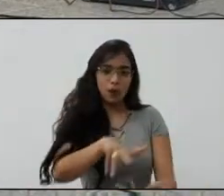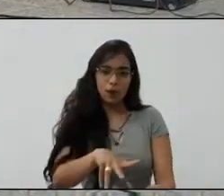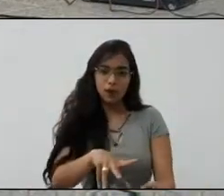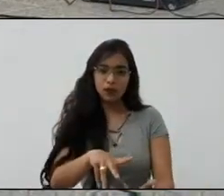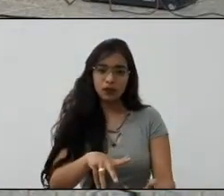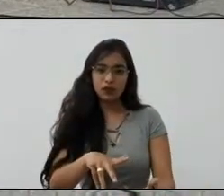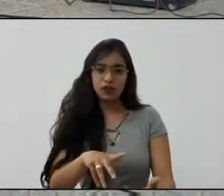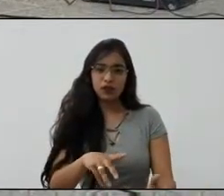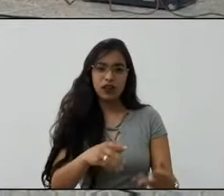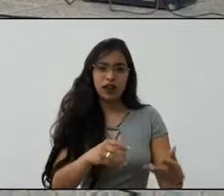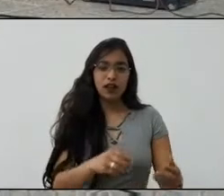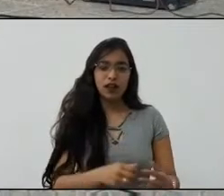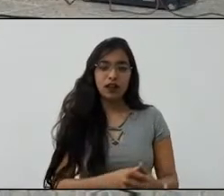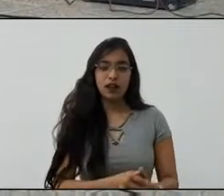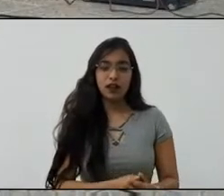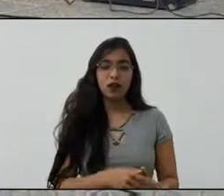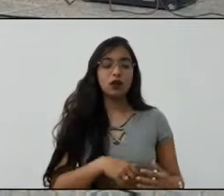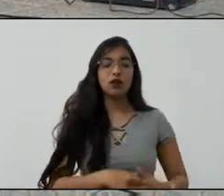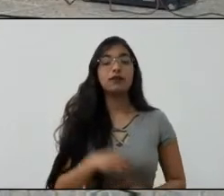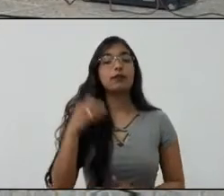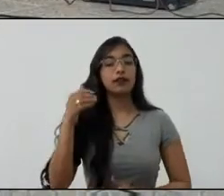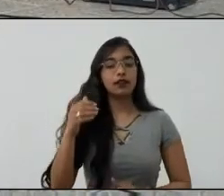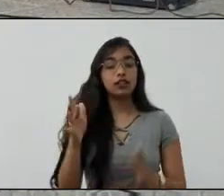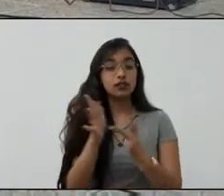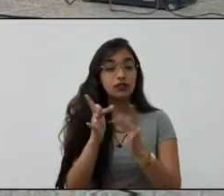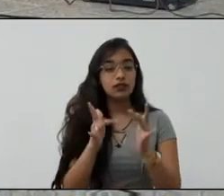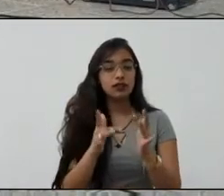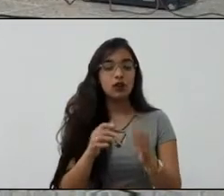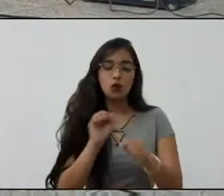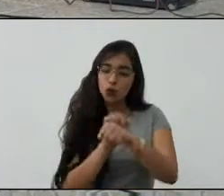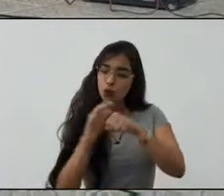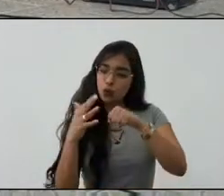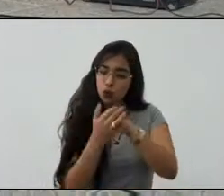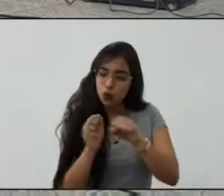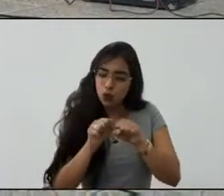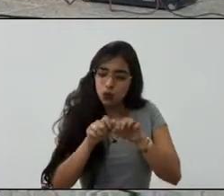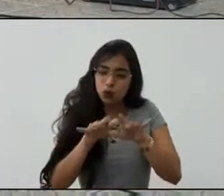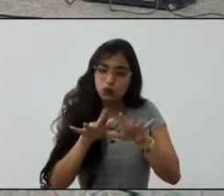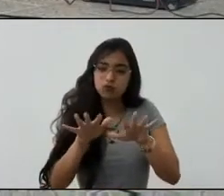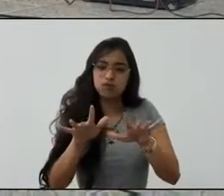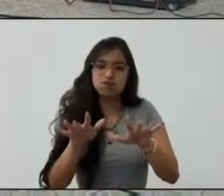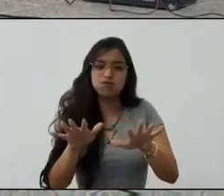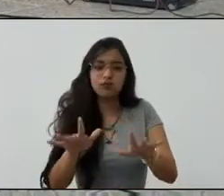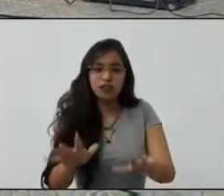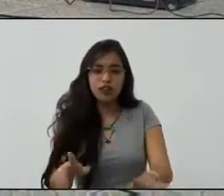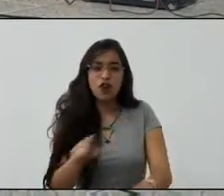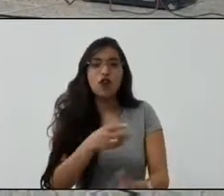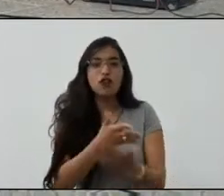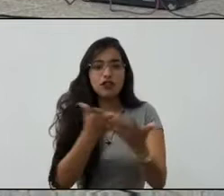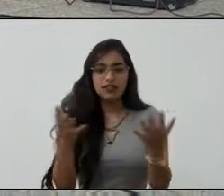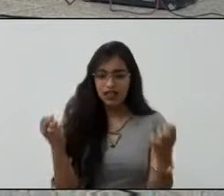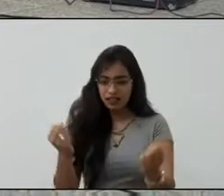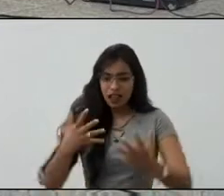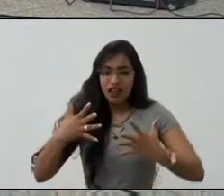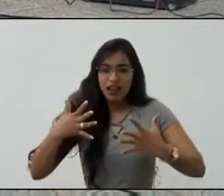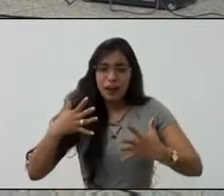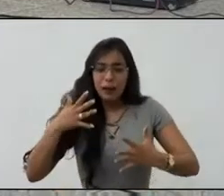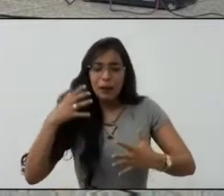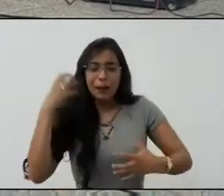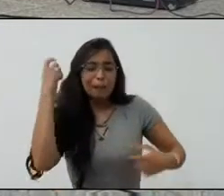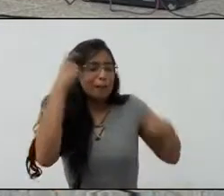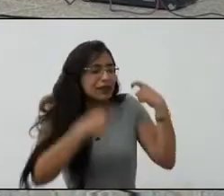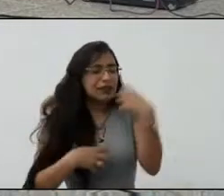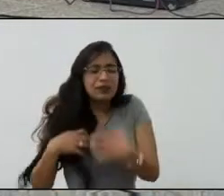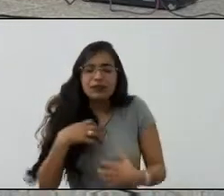vocês, eu sei que esse vírus mortal tem assustado milhares e milhões de